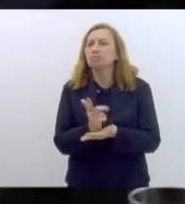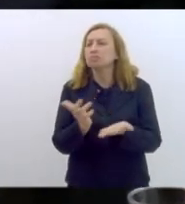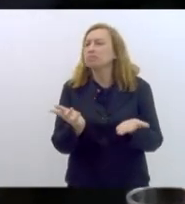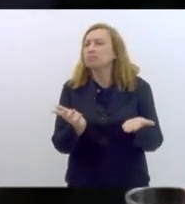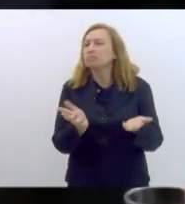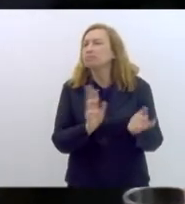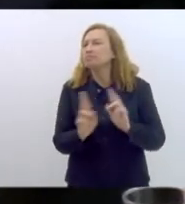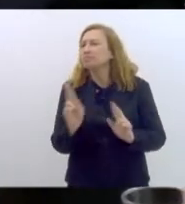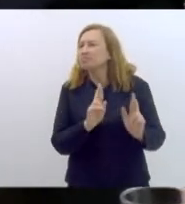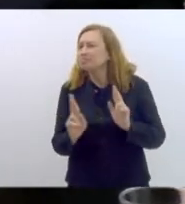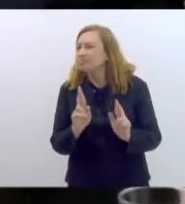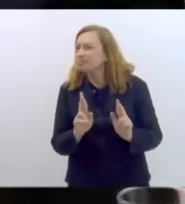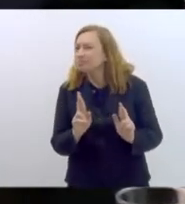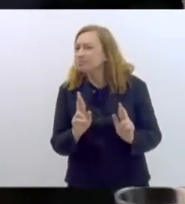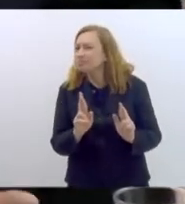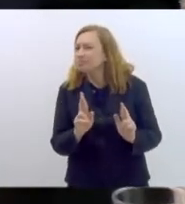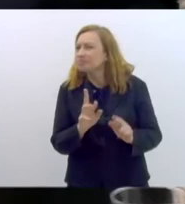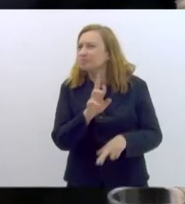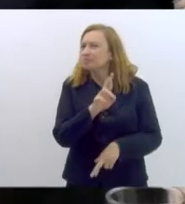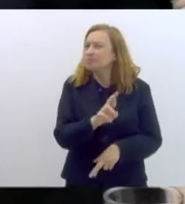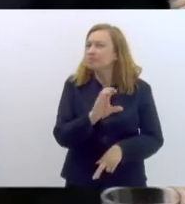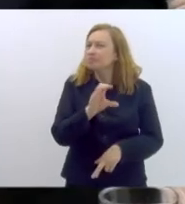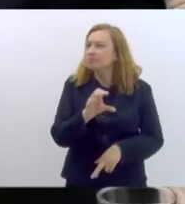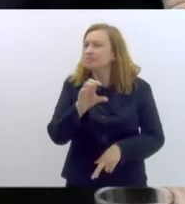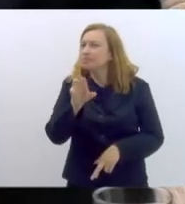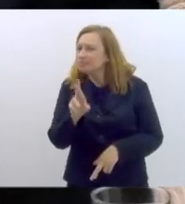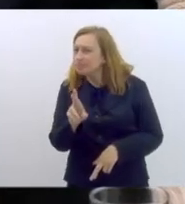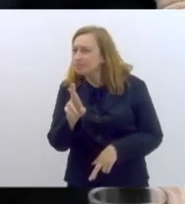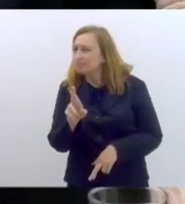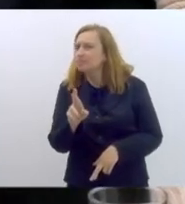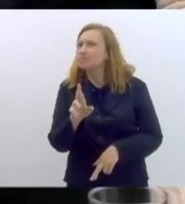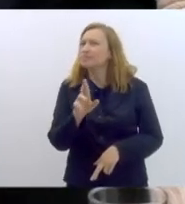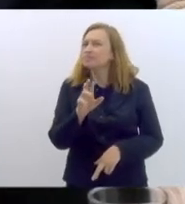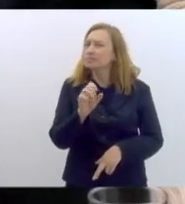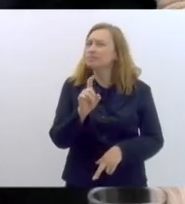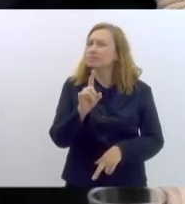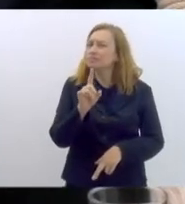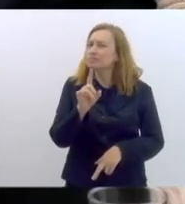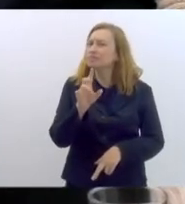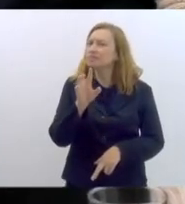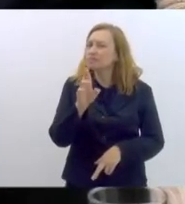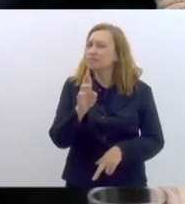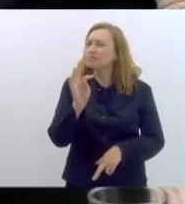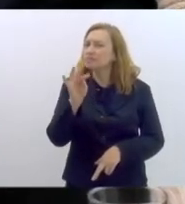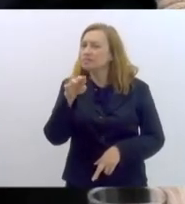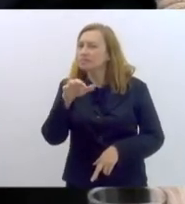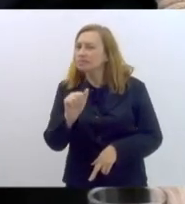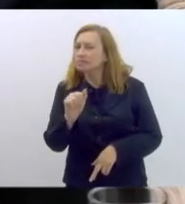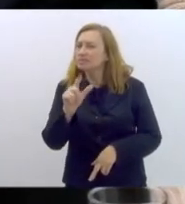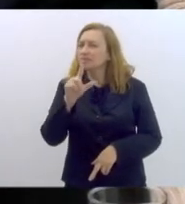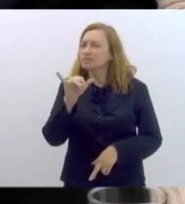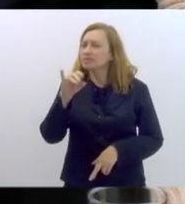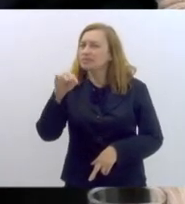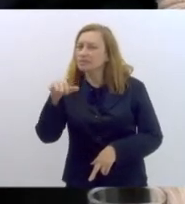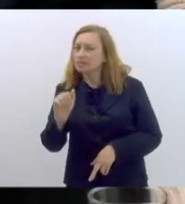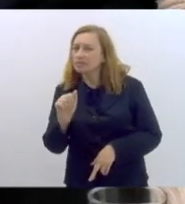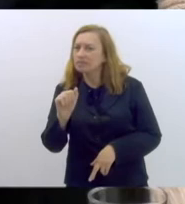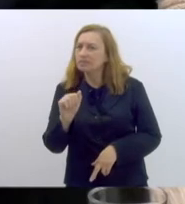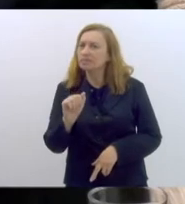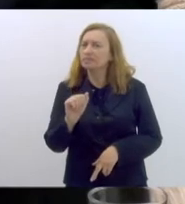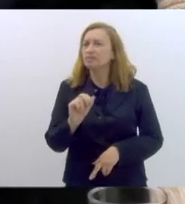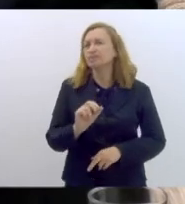Em relação a RCL ou a receita líquida real ou a receita corrente